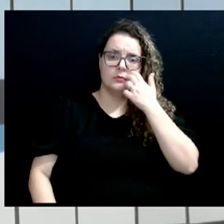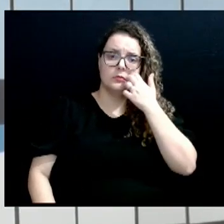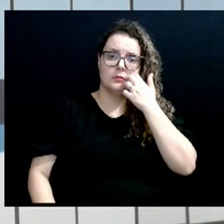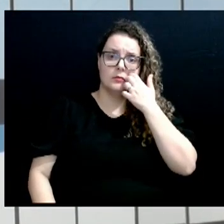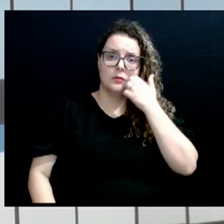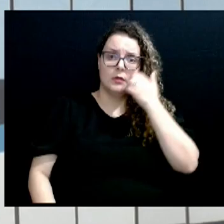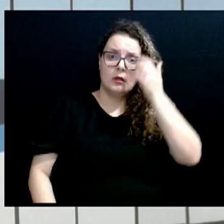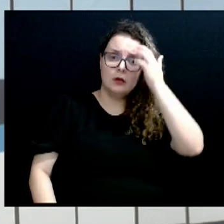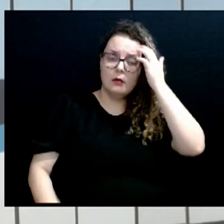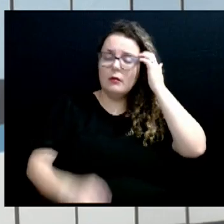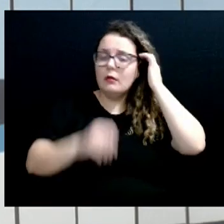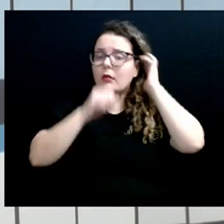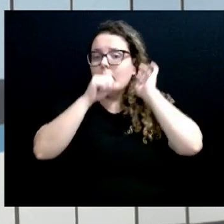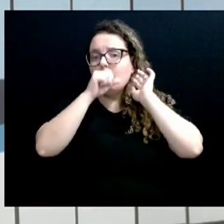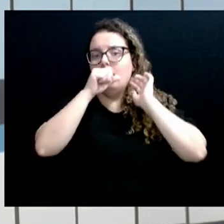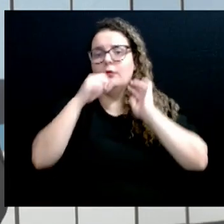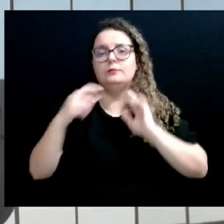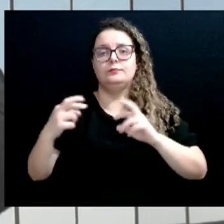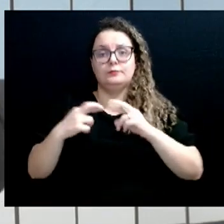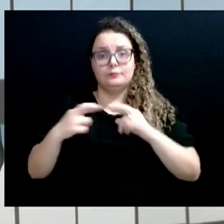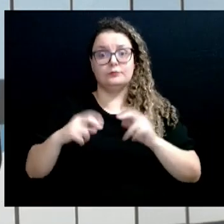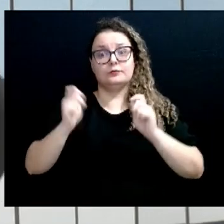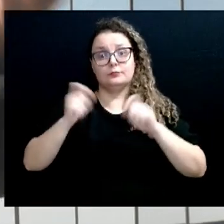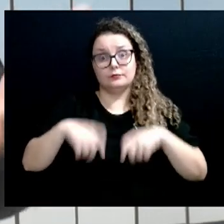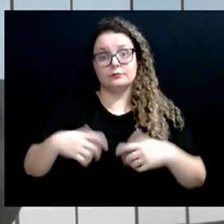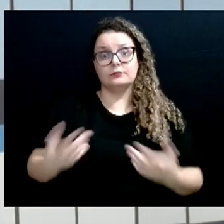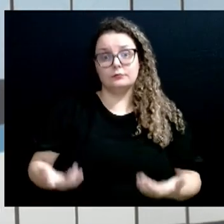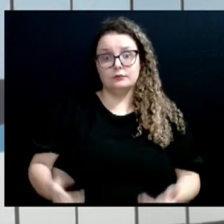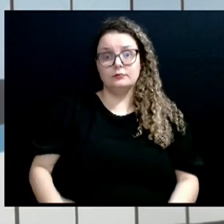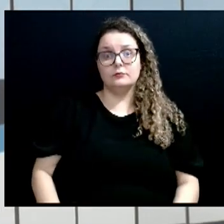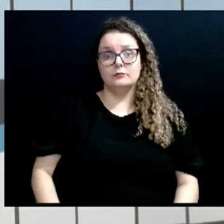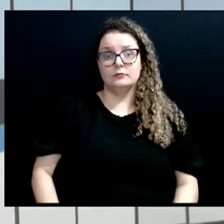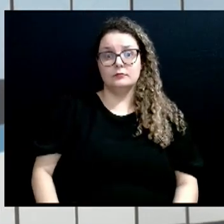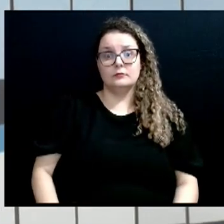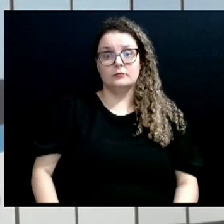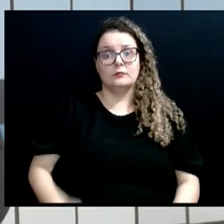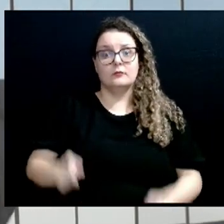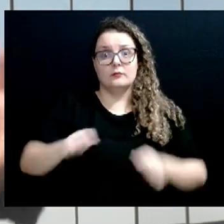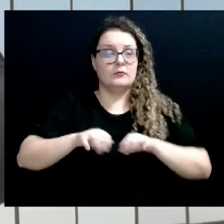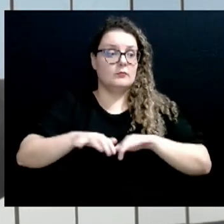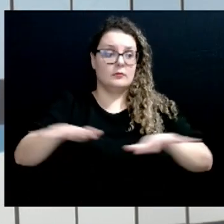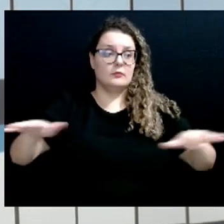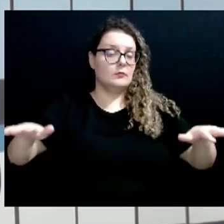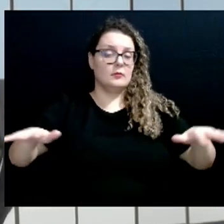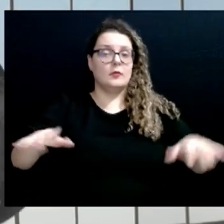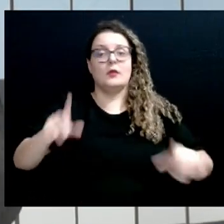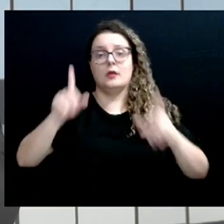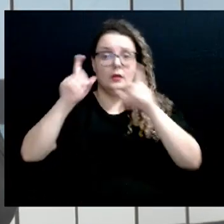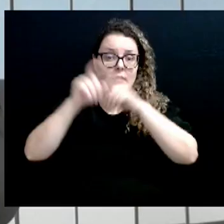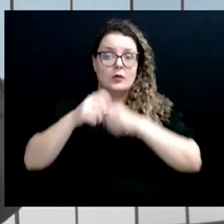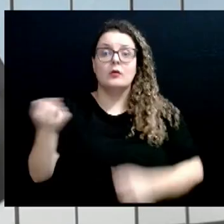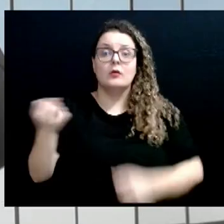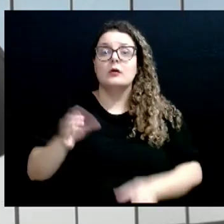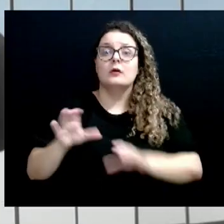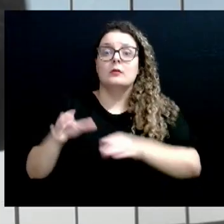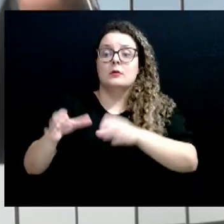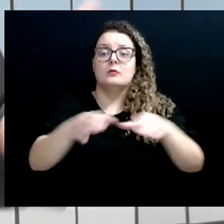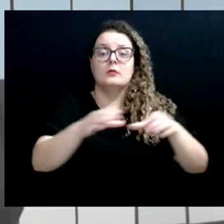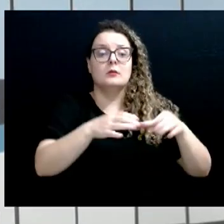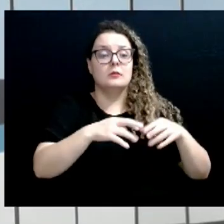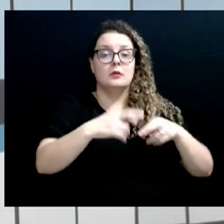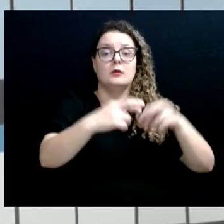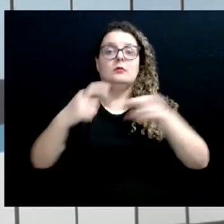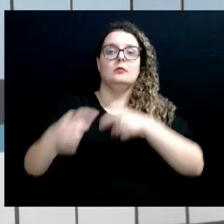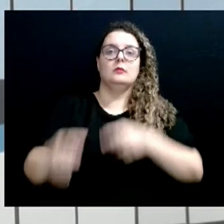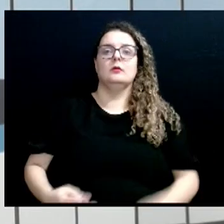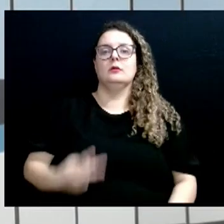uma fiscalização eficiente, sendo que vão ter gente espalhada para todo lado, vai ser complicado. Quantas equipes vão ter que ter para fiscalizar 200 instrutores